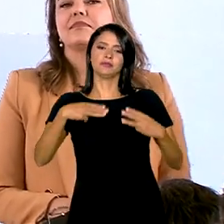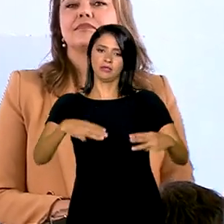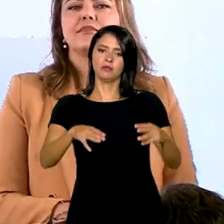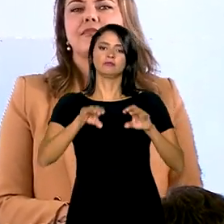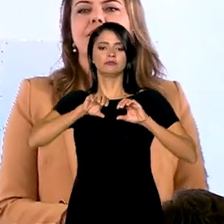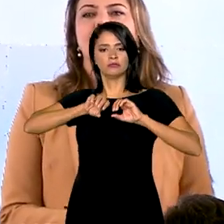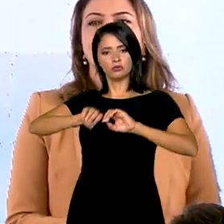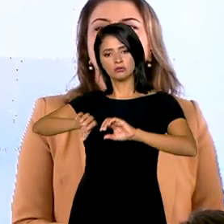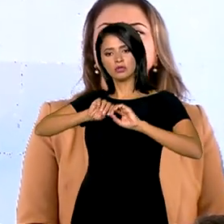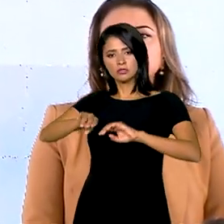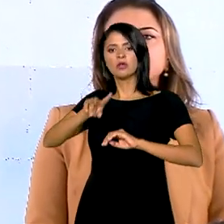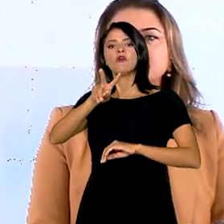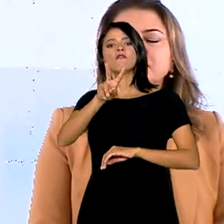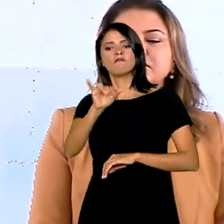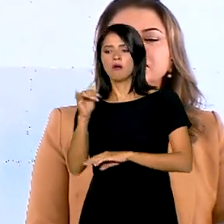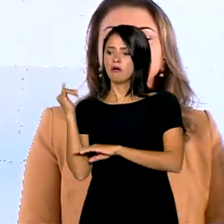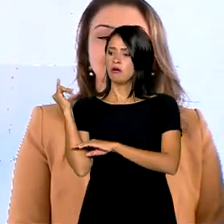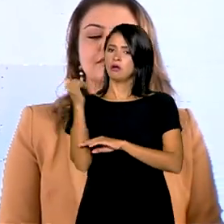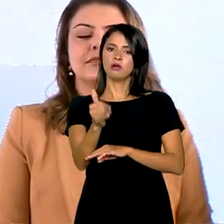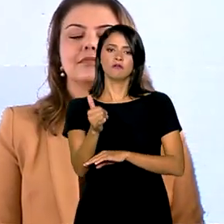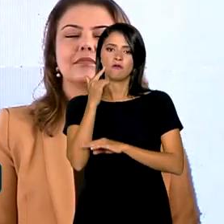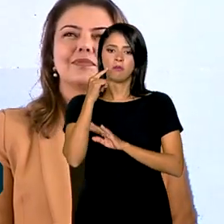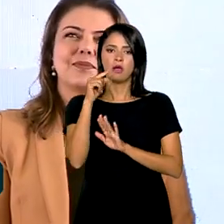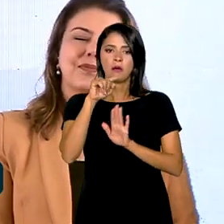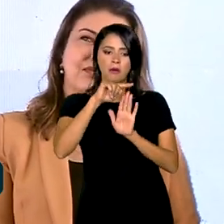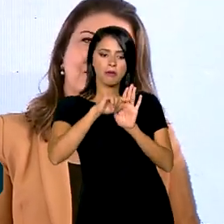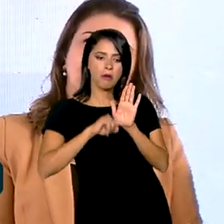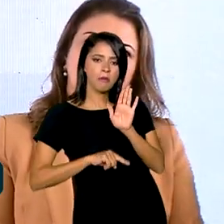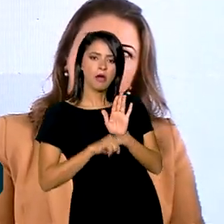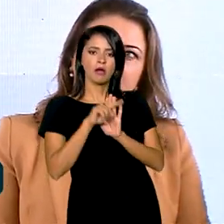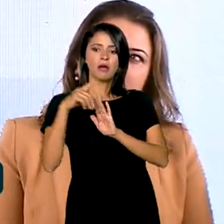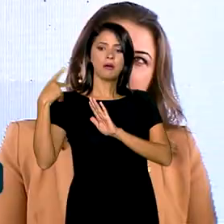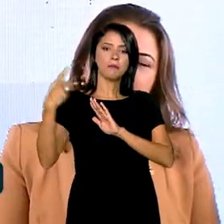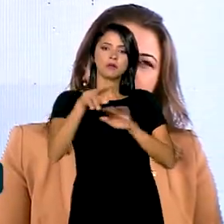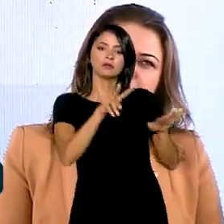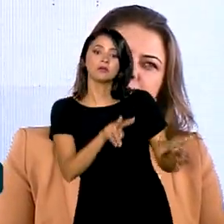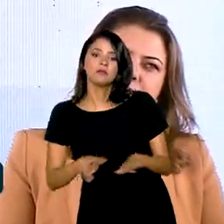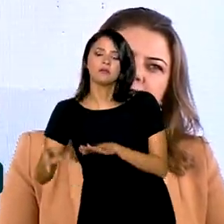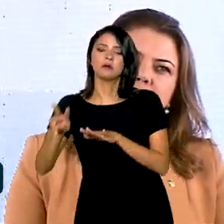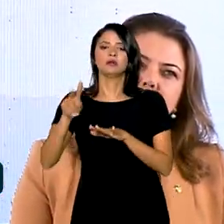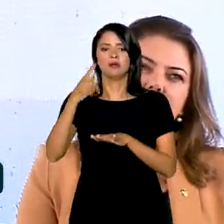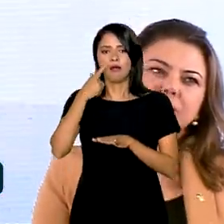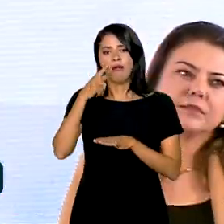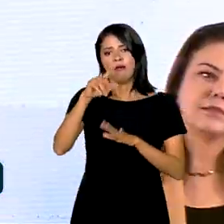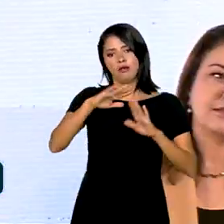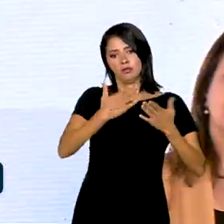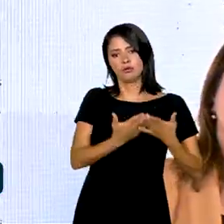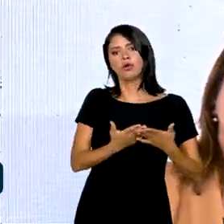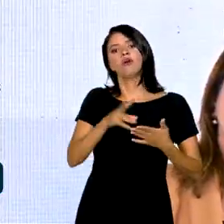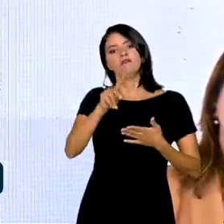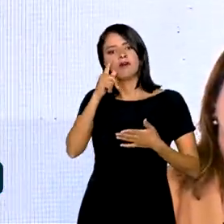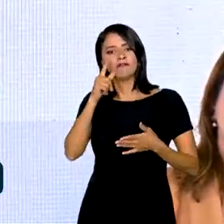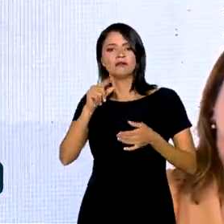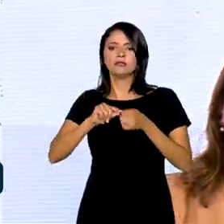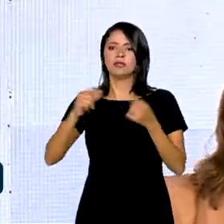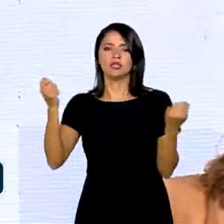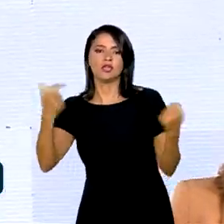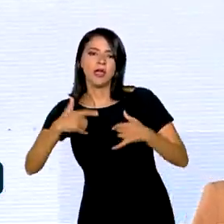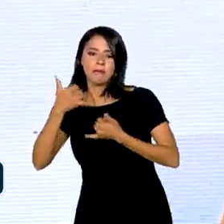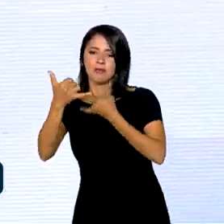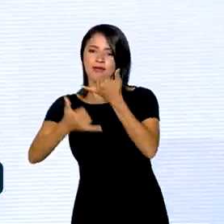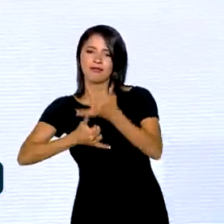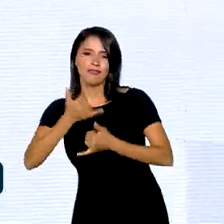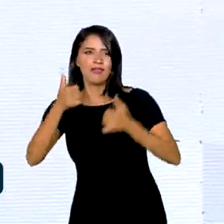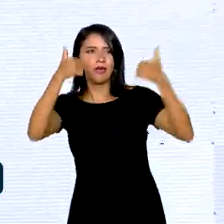vai informar a trilha de ações para aquela semana. E aí as escolas vão realizar gincanas, vão